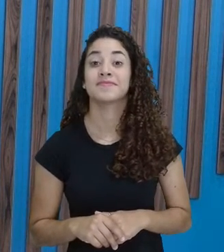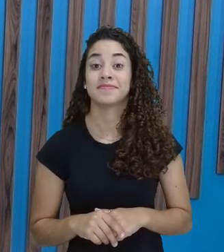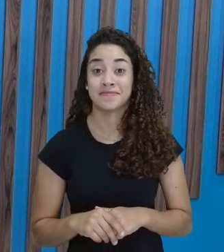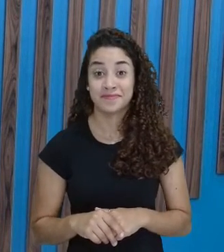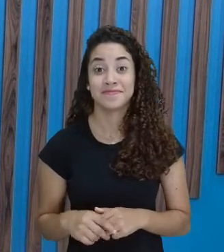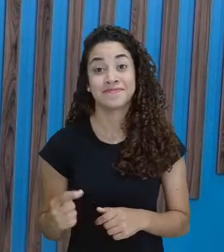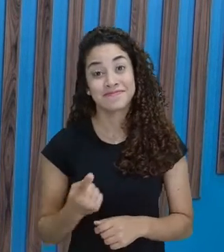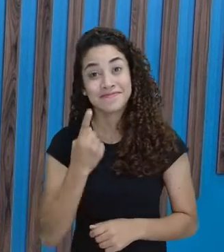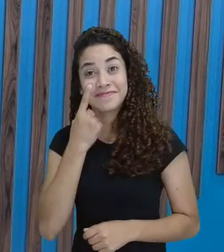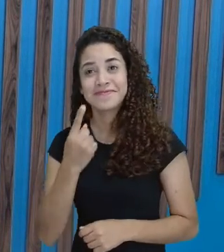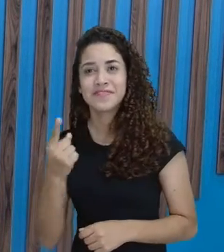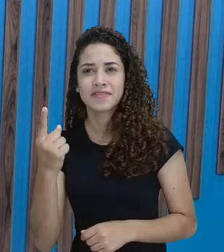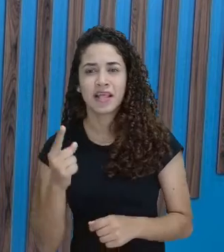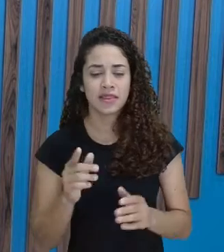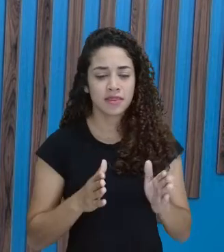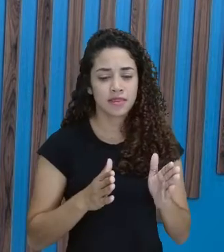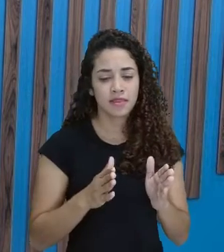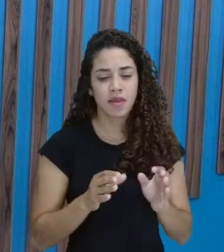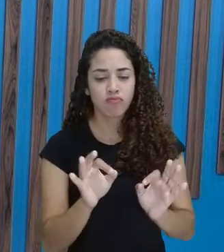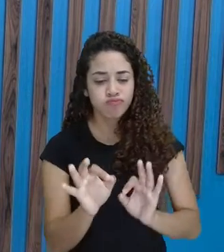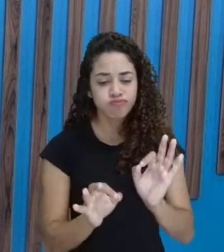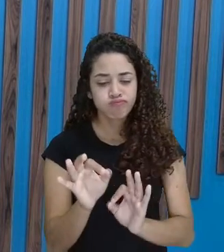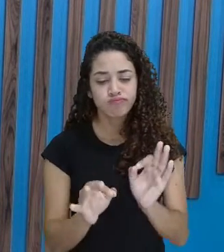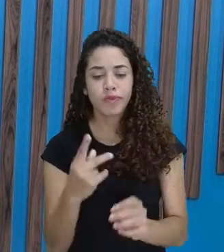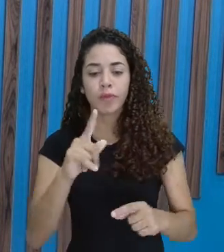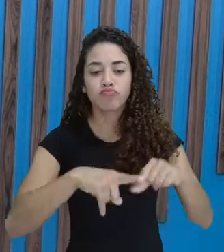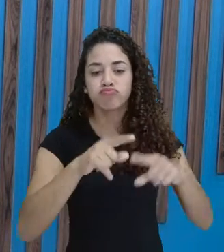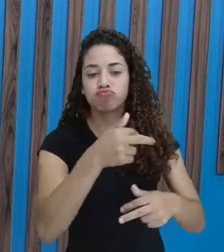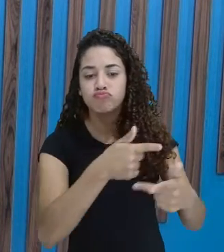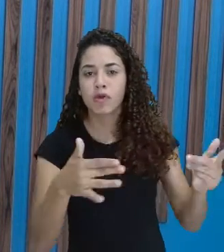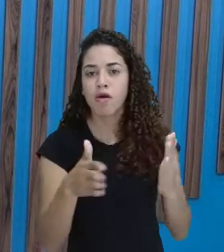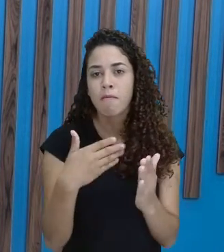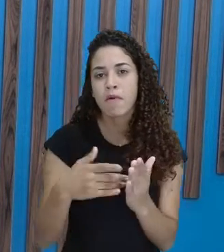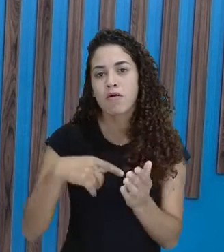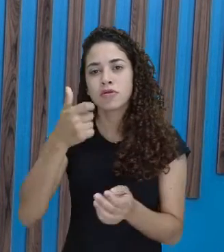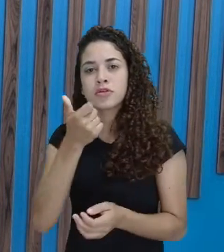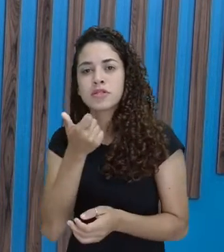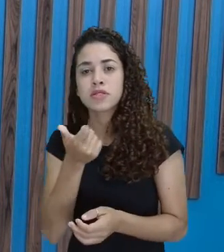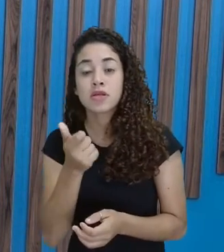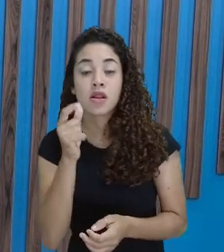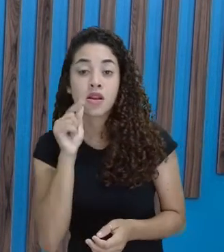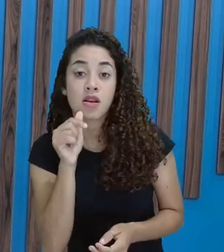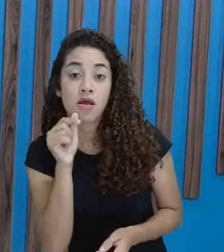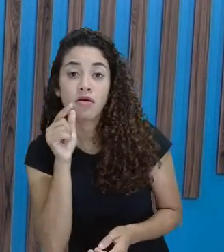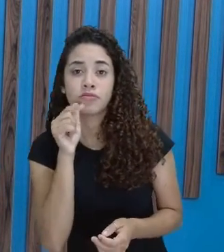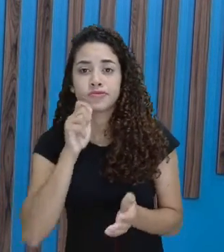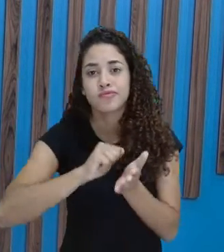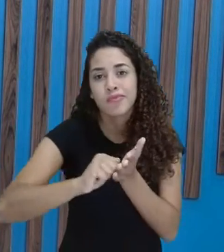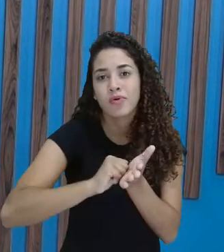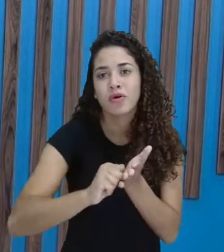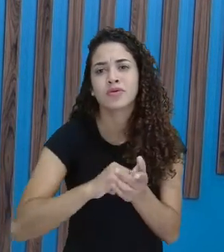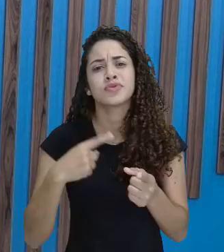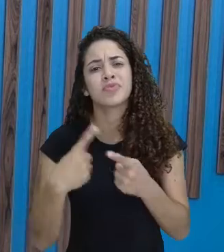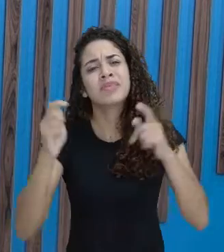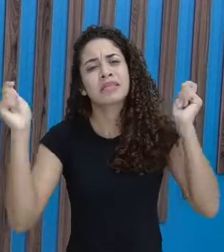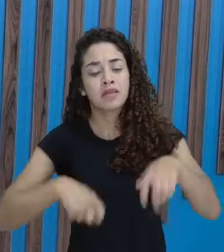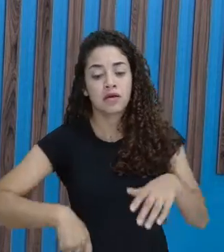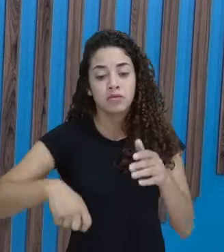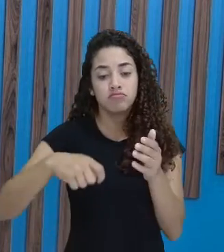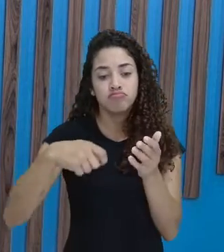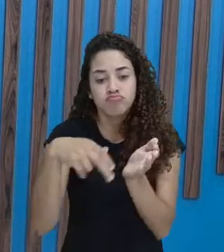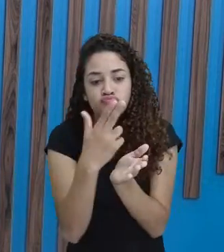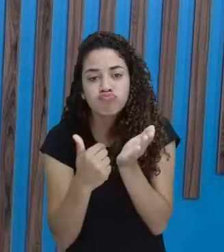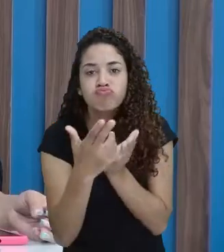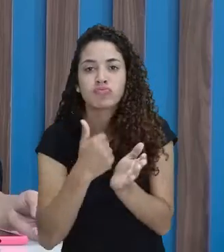Olha aí, separa aí o seu material, lápis, cadernos e borracha, porque a gente também pode desenhar ou escrever, né, professora